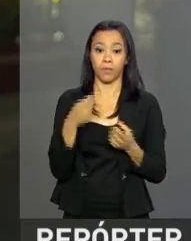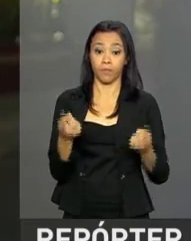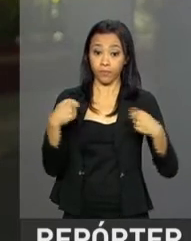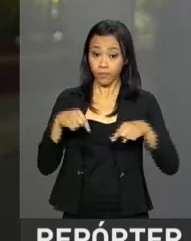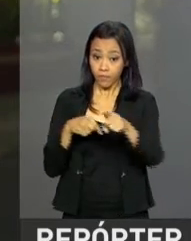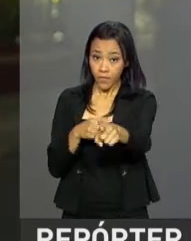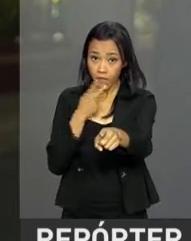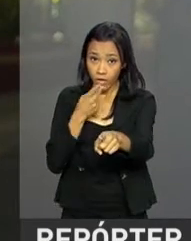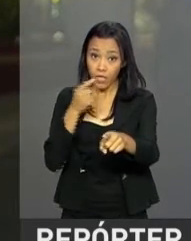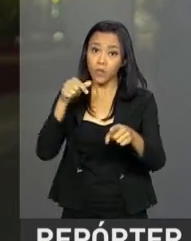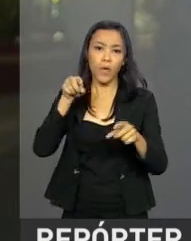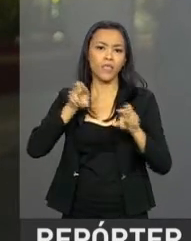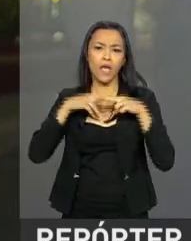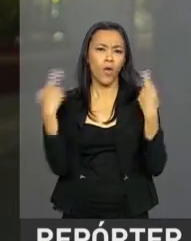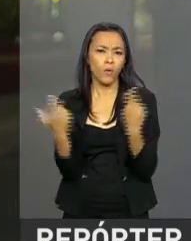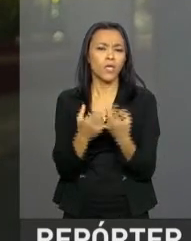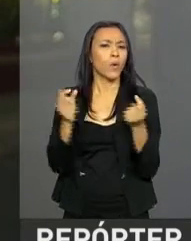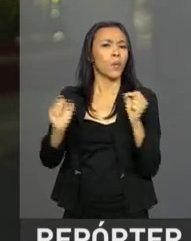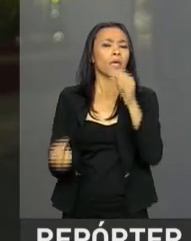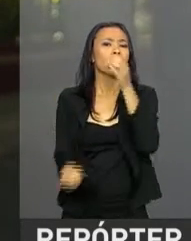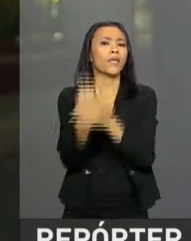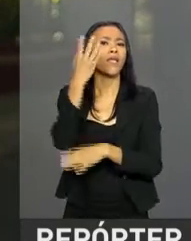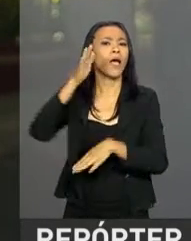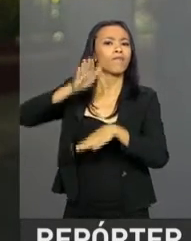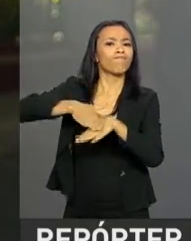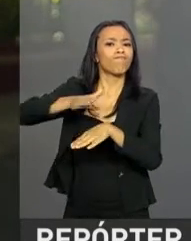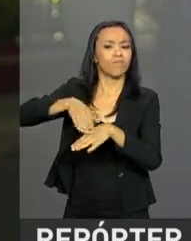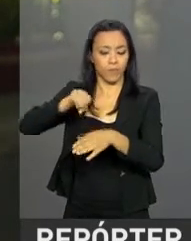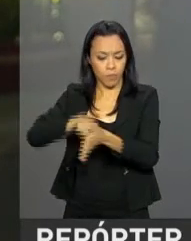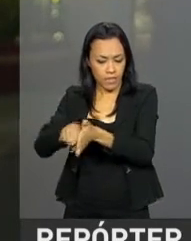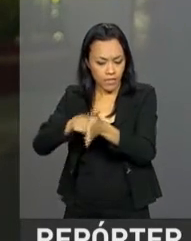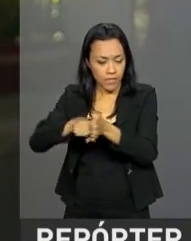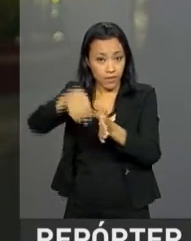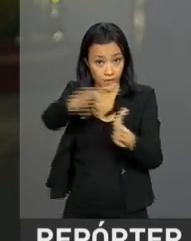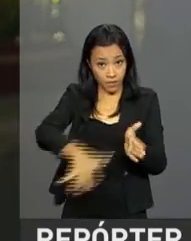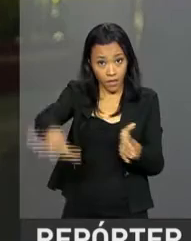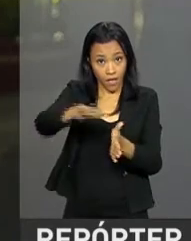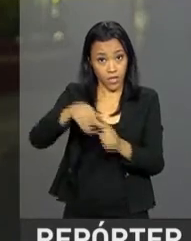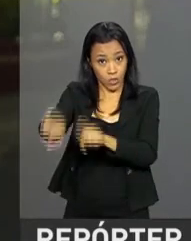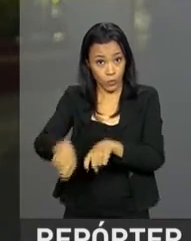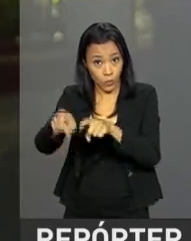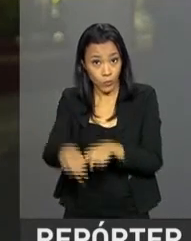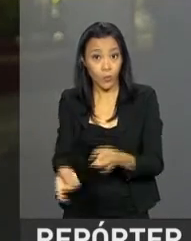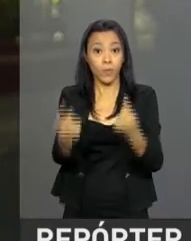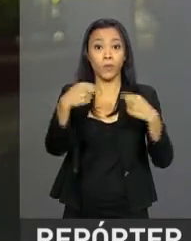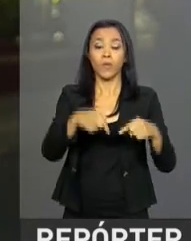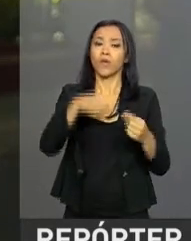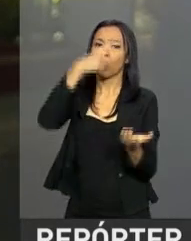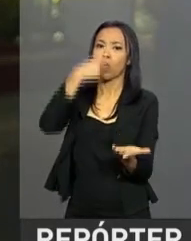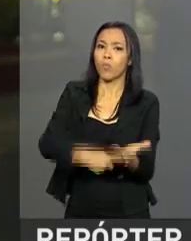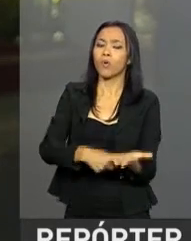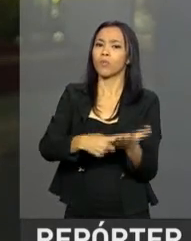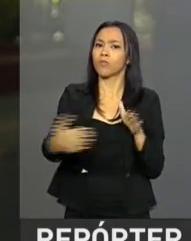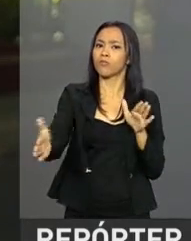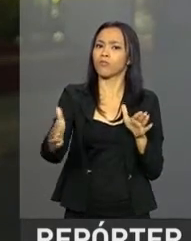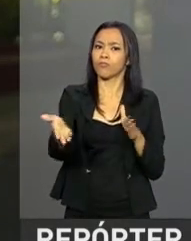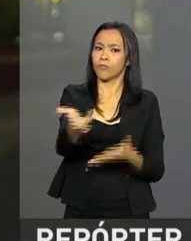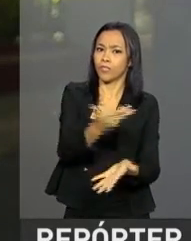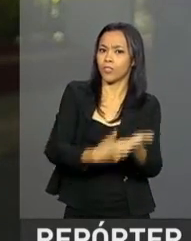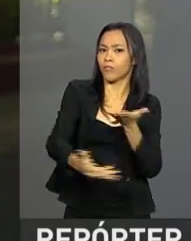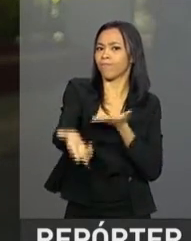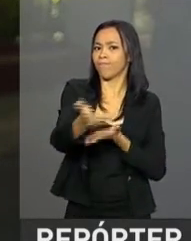do BRICS em Goa estão a criação de uma plataforma de pesquisa em agricultura do grupo, um acordo de cooperação entre